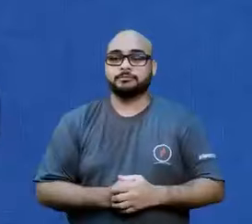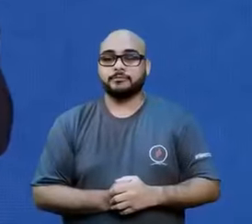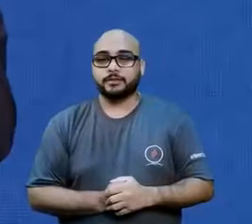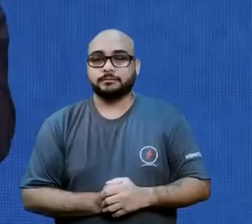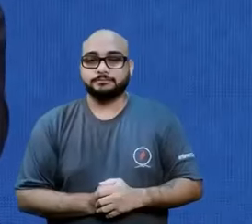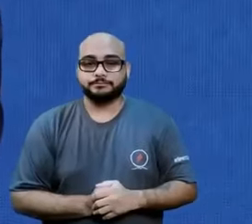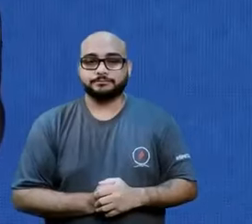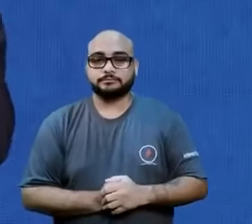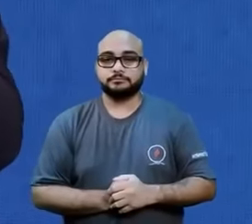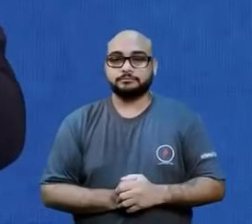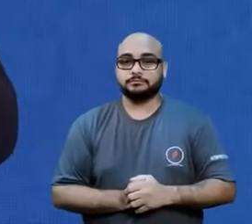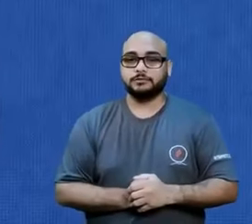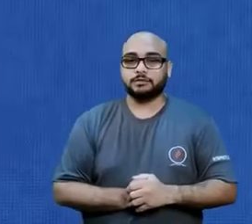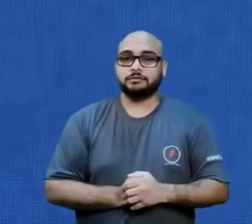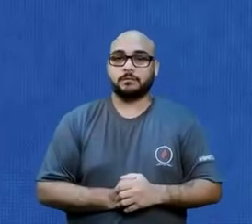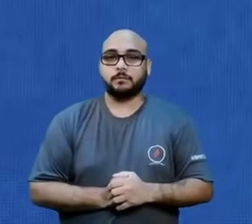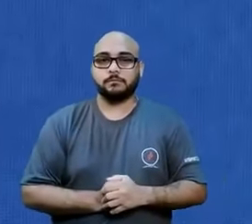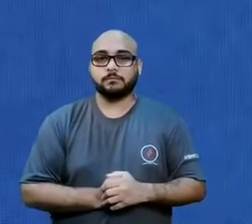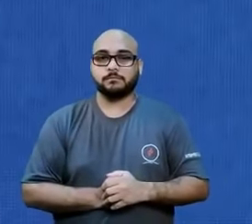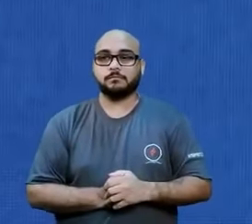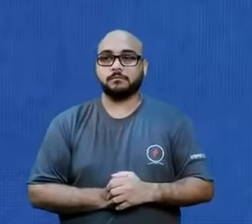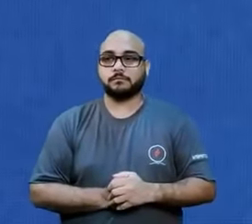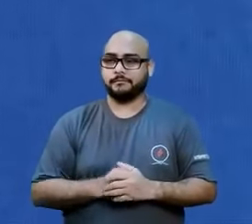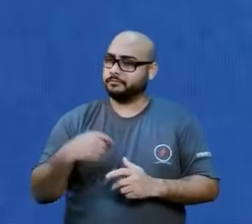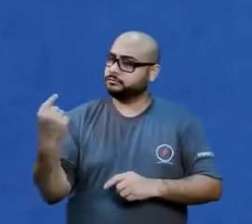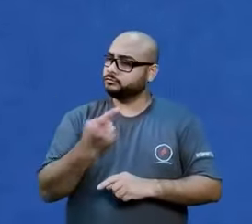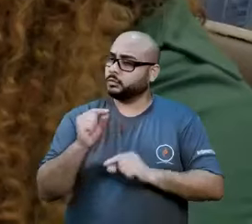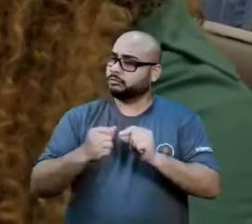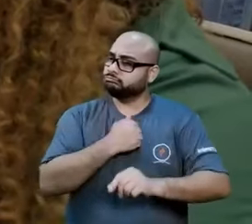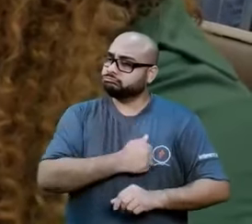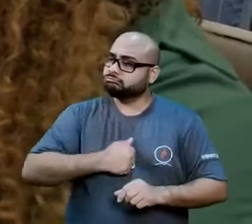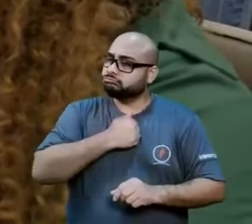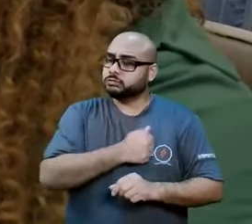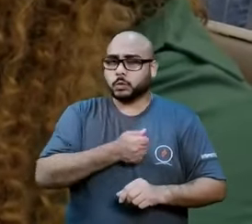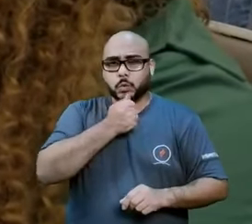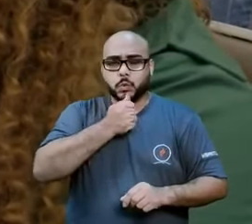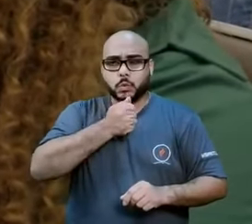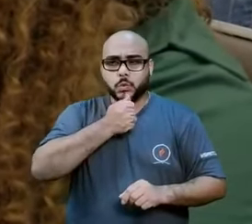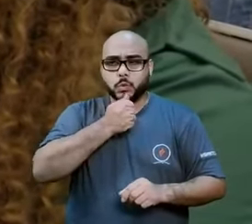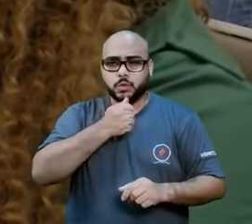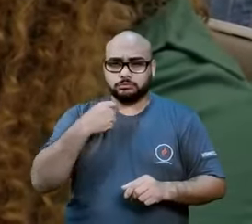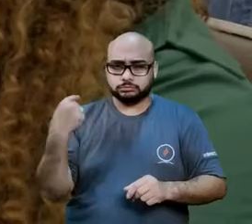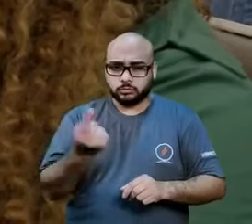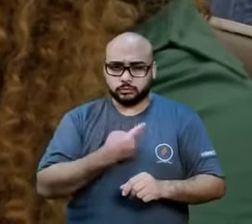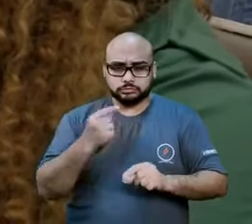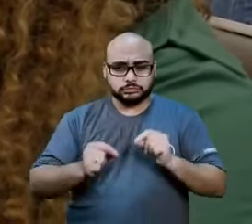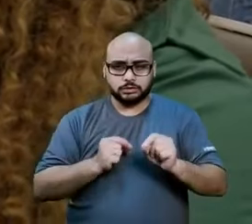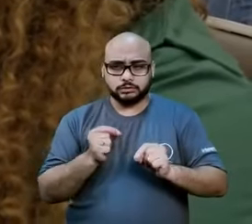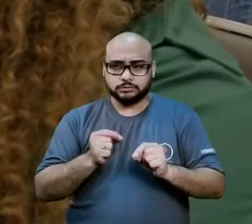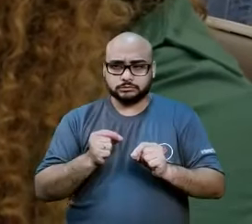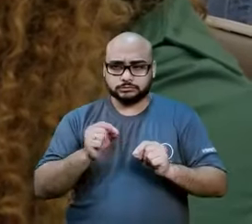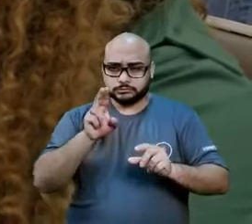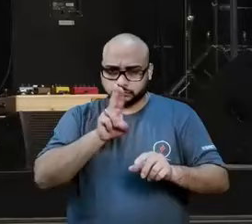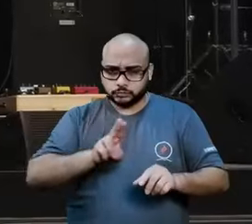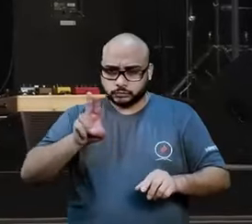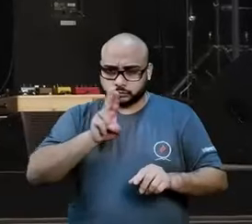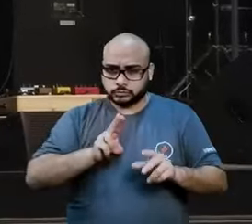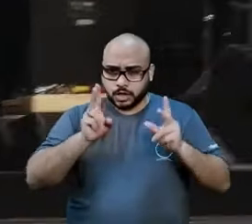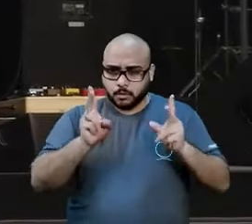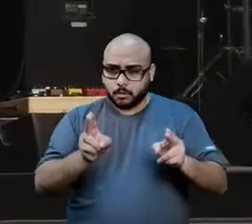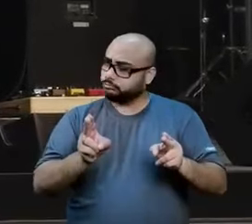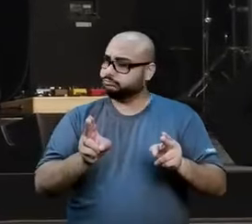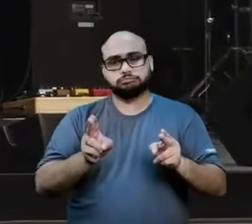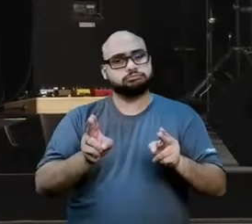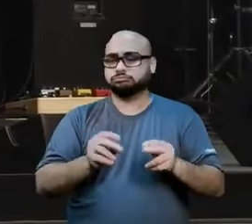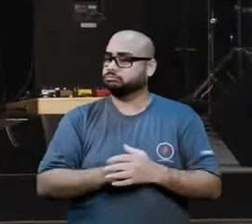são que ninguém sente falta quem quer usar isso gente olha o que que Deus usa vou